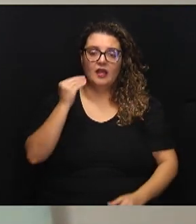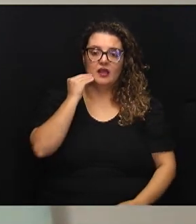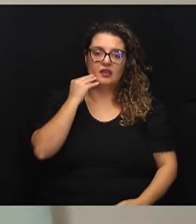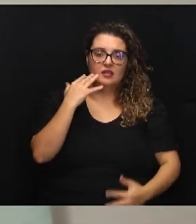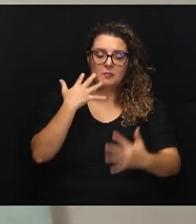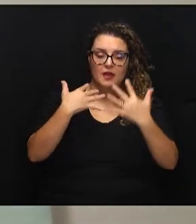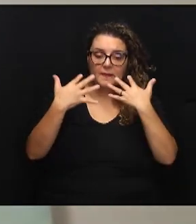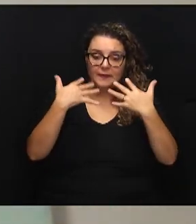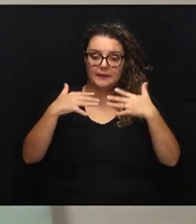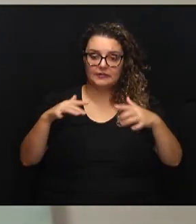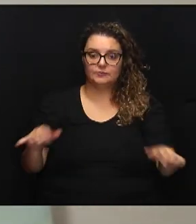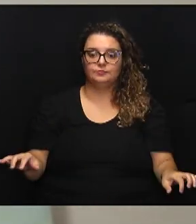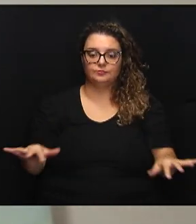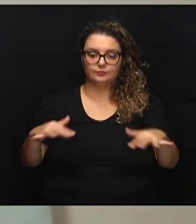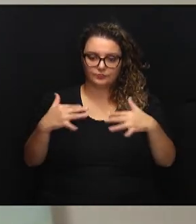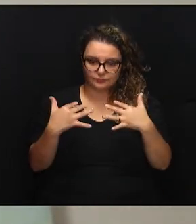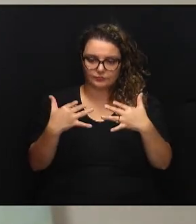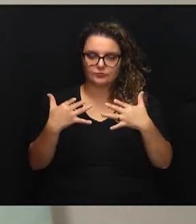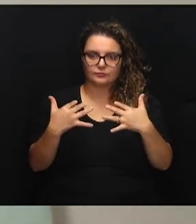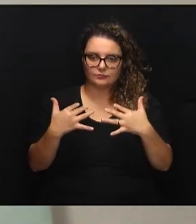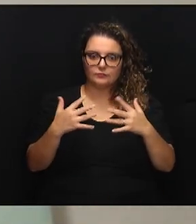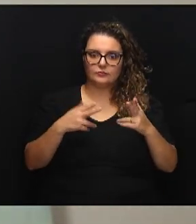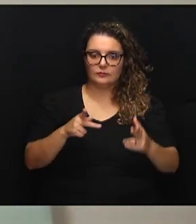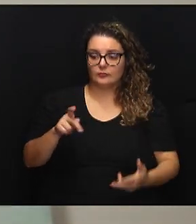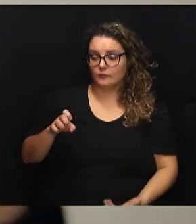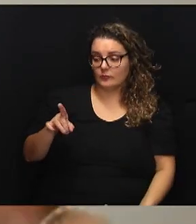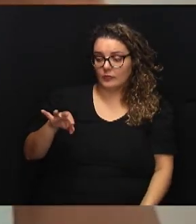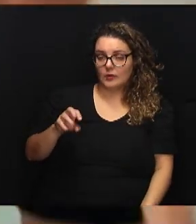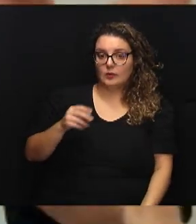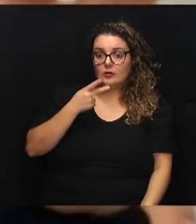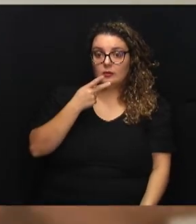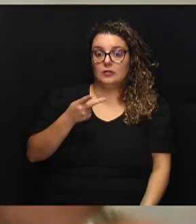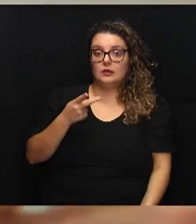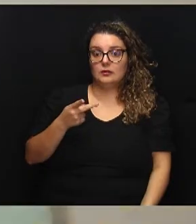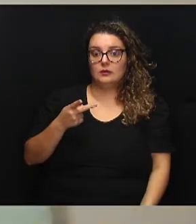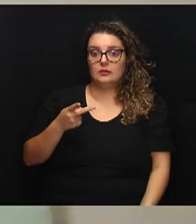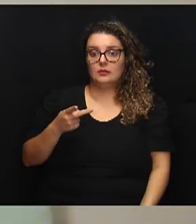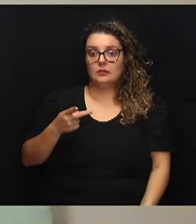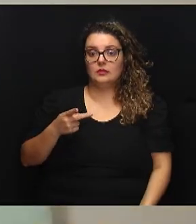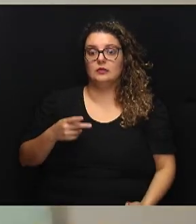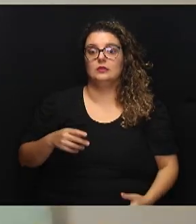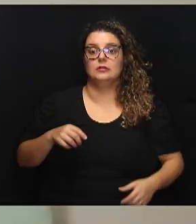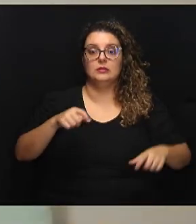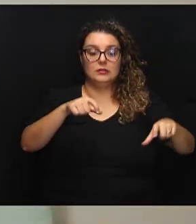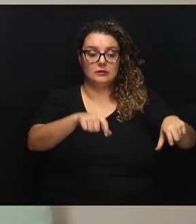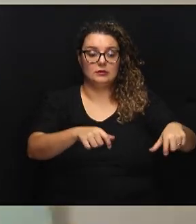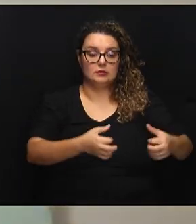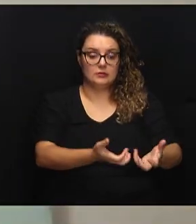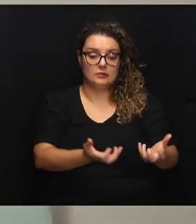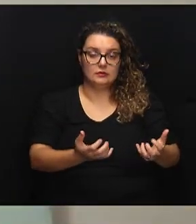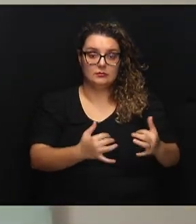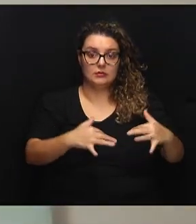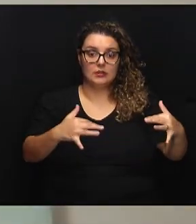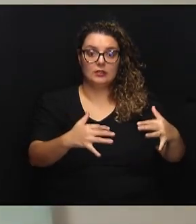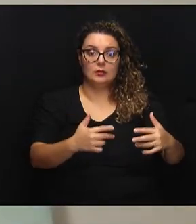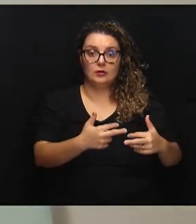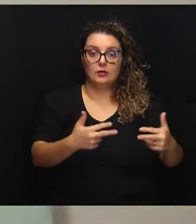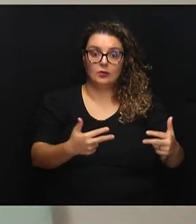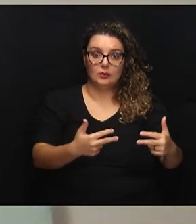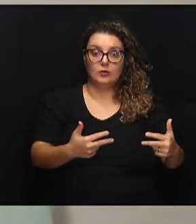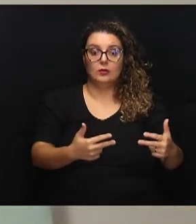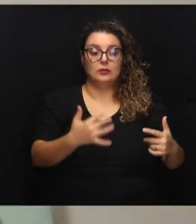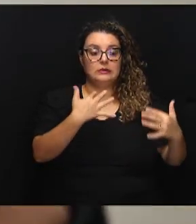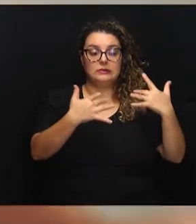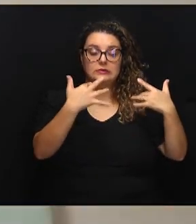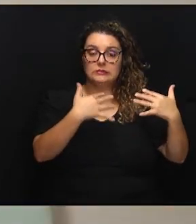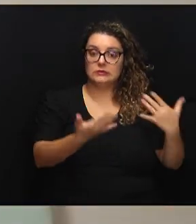esse público, como o Pedro colocou, tem muitas atrações dentro dos estádios hoje, então você não vai só ver o futebol, de